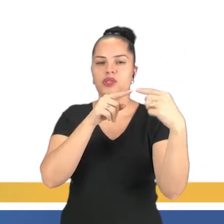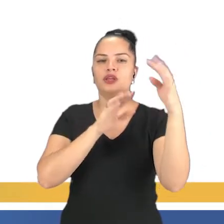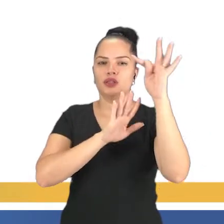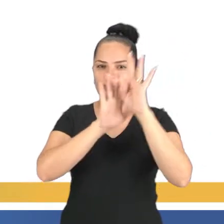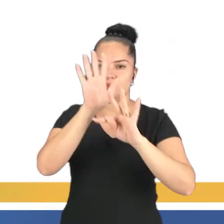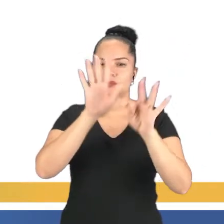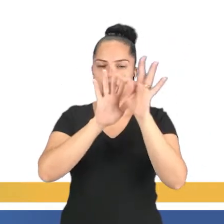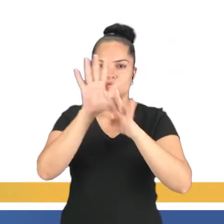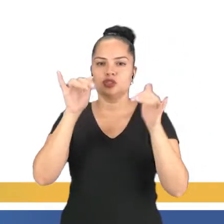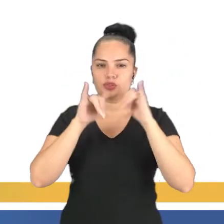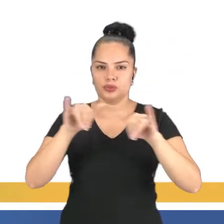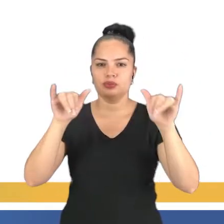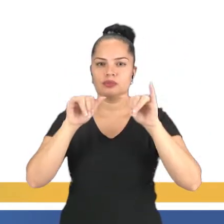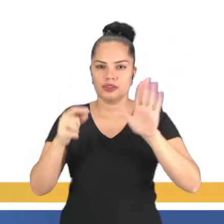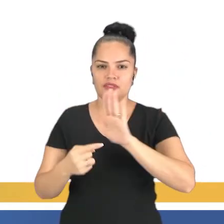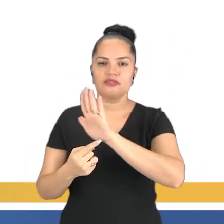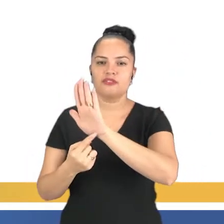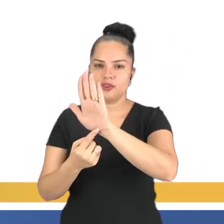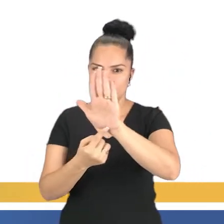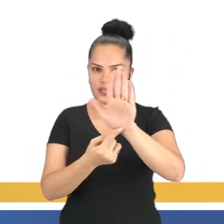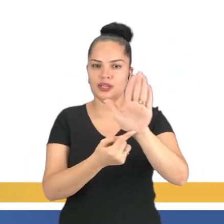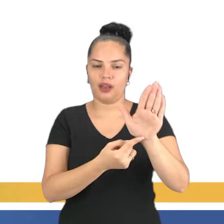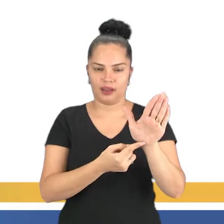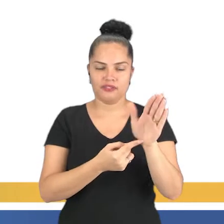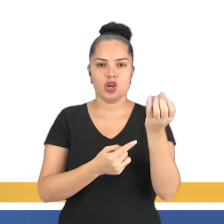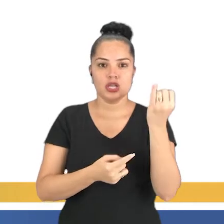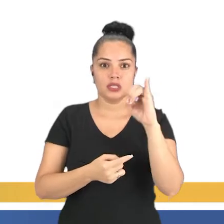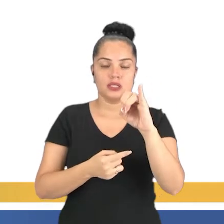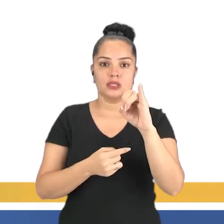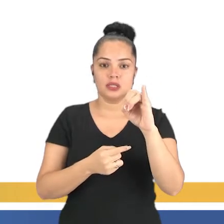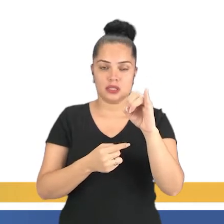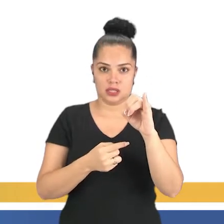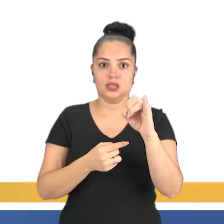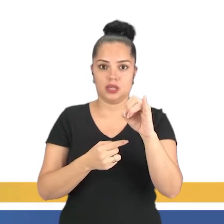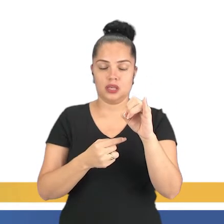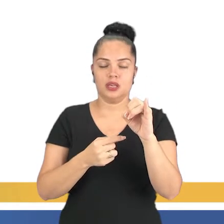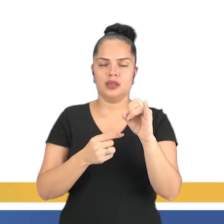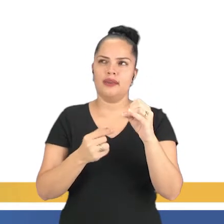do infográfico. Ou seja, caso o seu material siga por um caminho mais